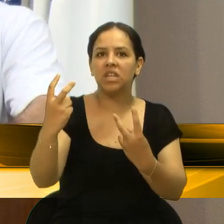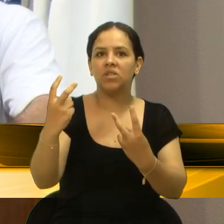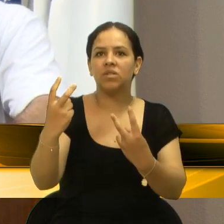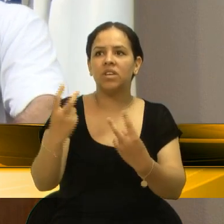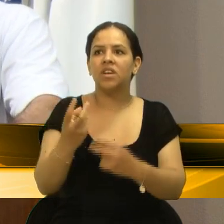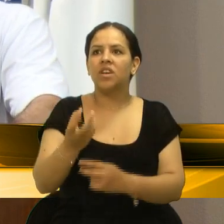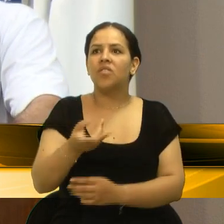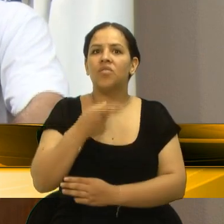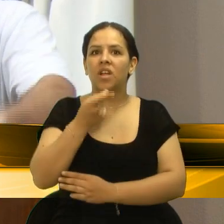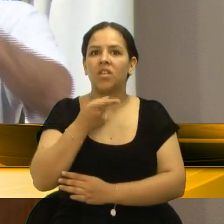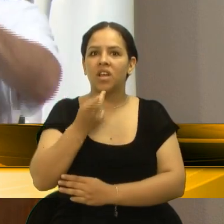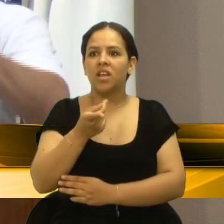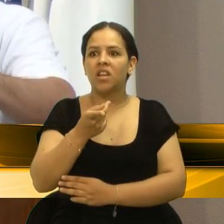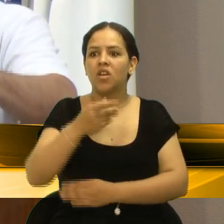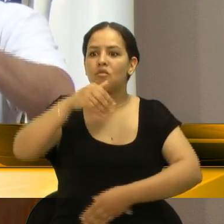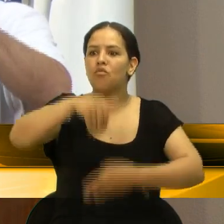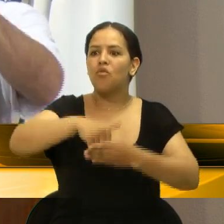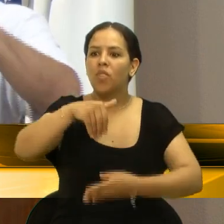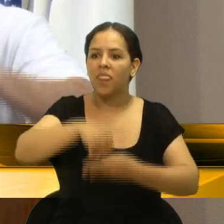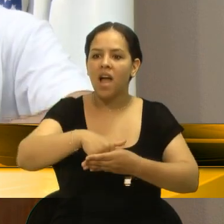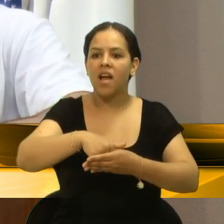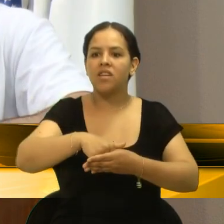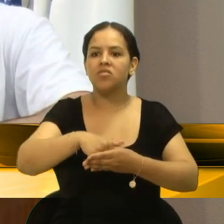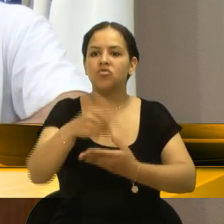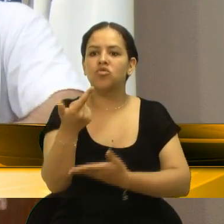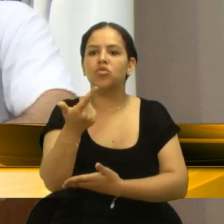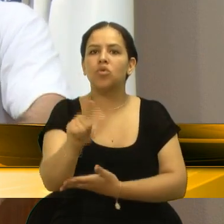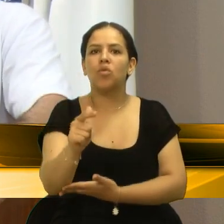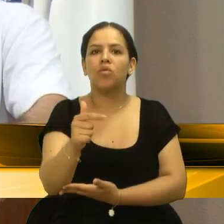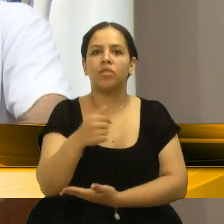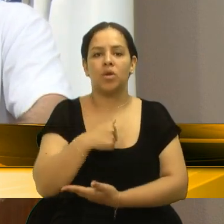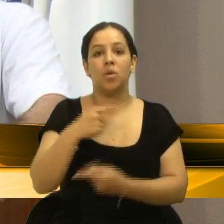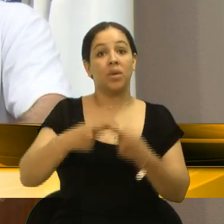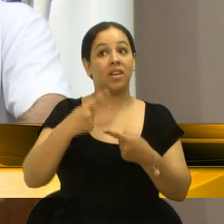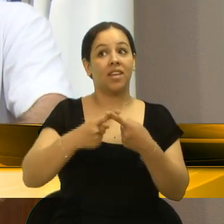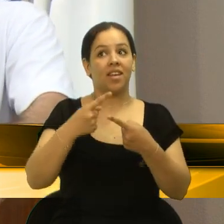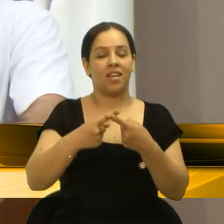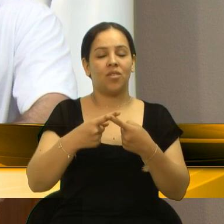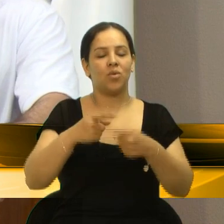fazer campanha para mim porque viram que o tempo é o senhor da razão.